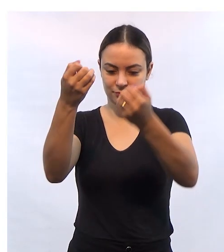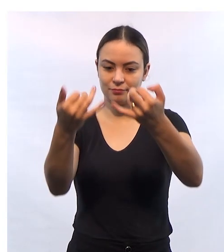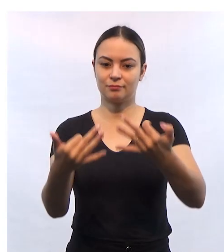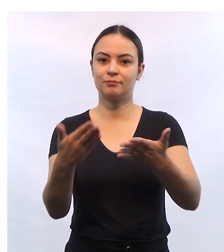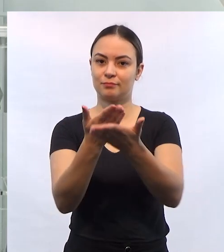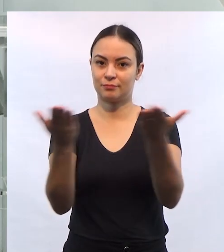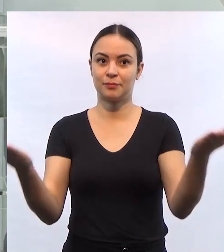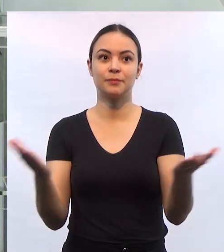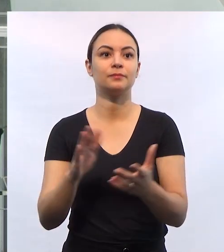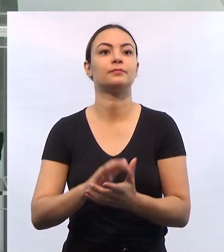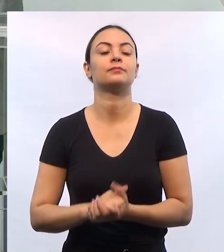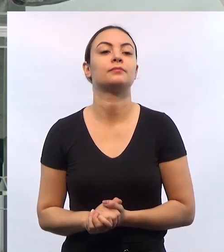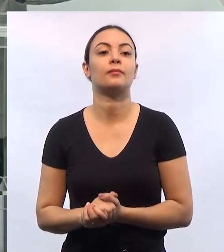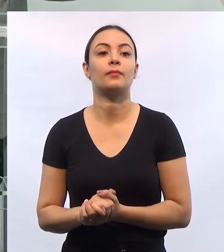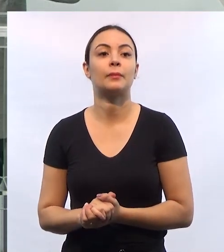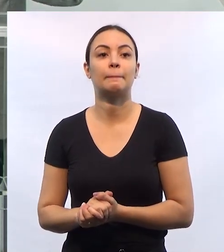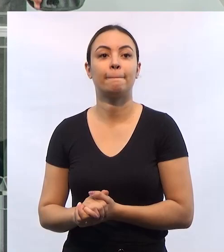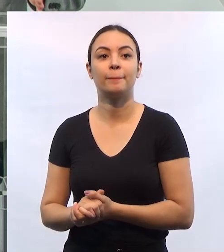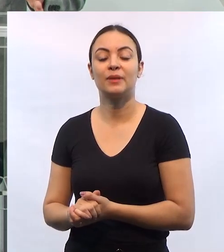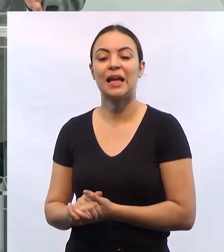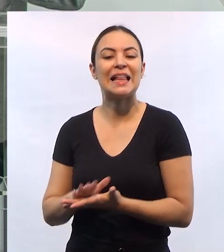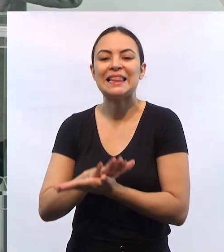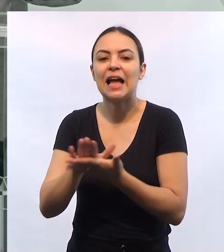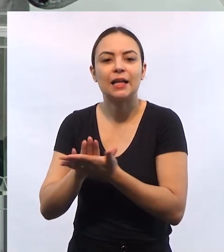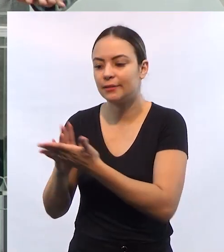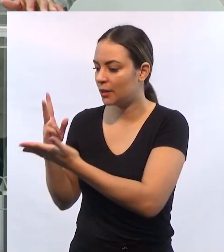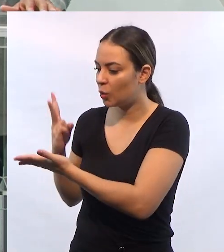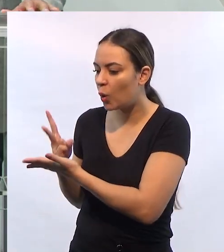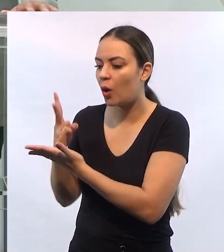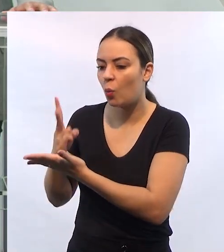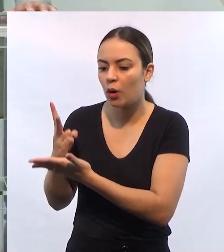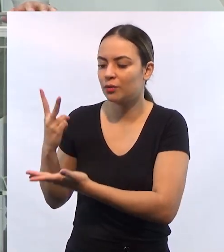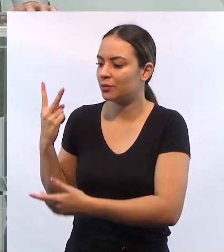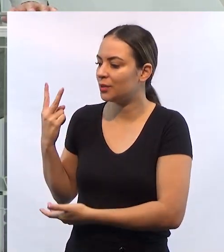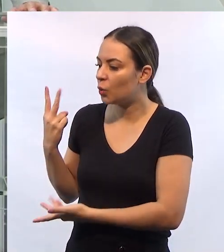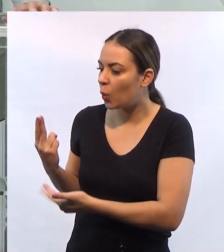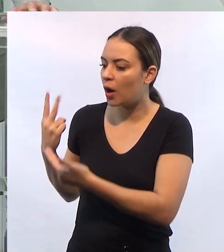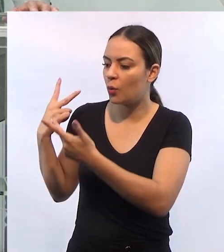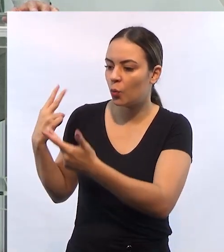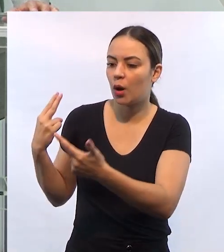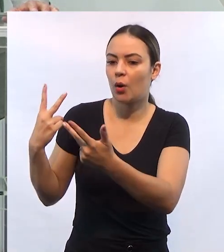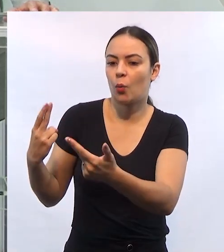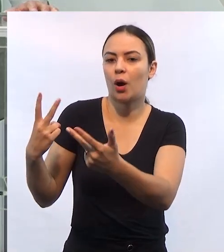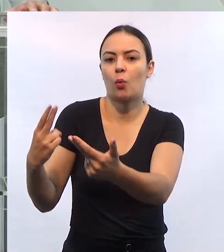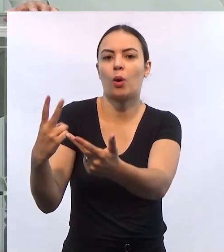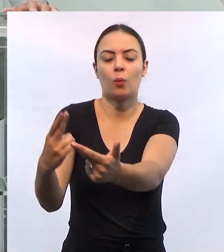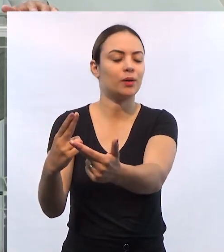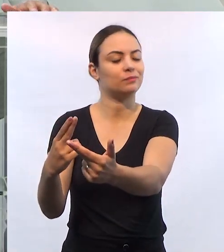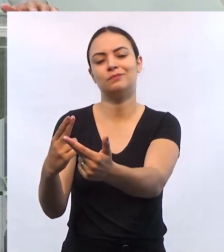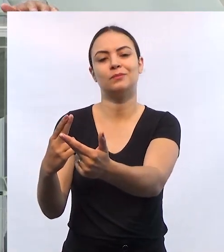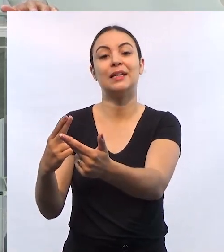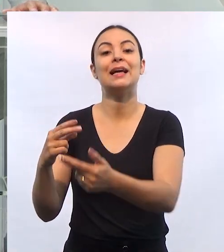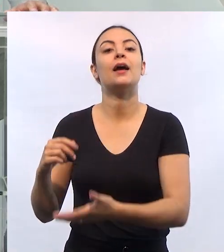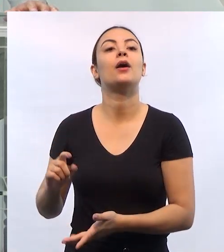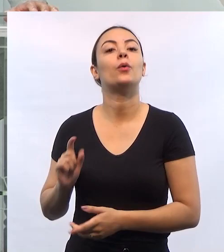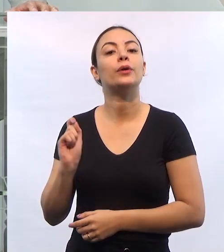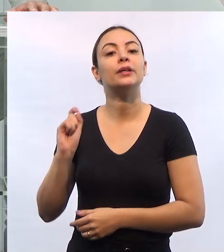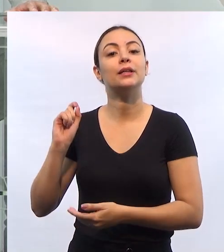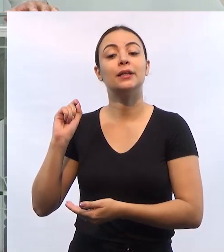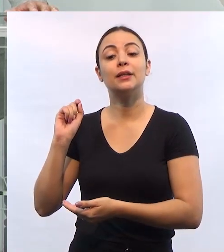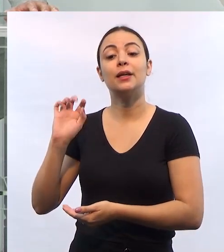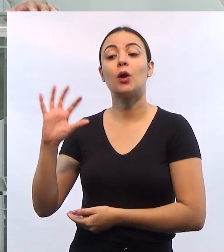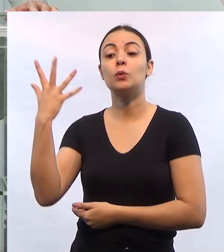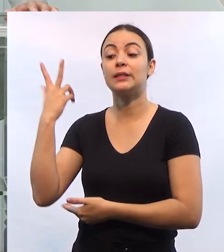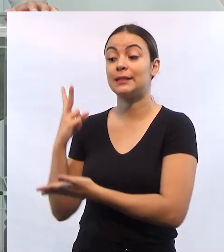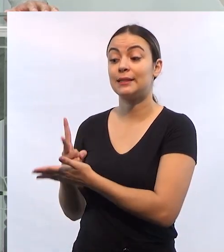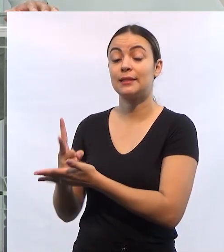curso. Nada é permanente, exceto a mudança. Nossa, professor, profundo, né? É